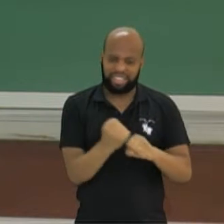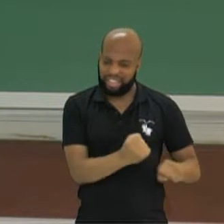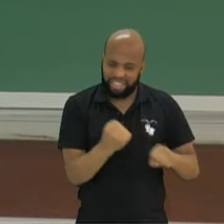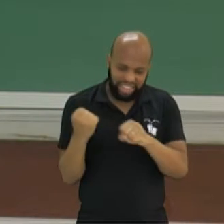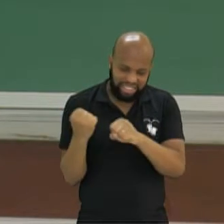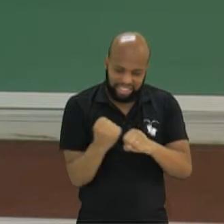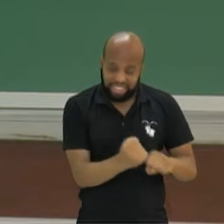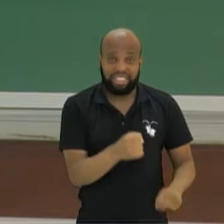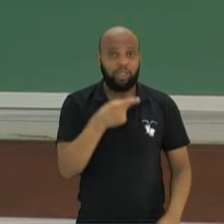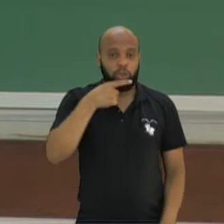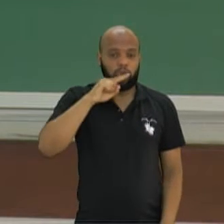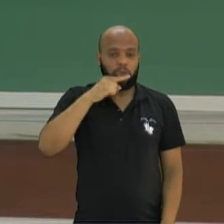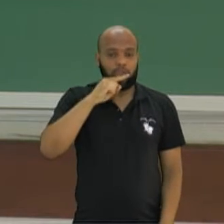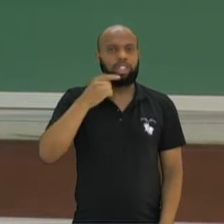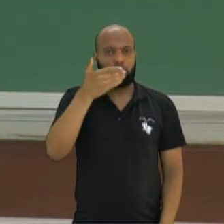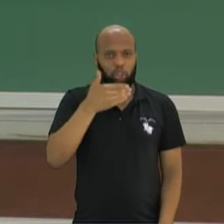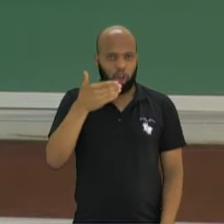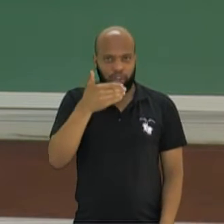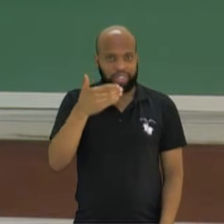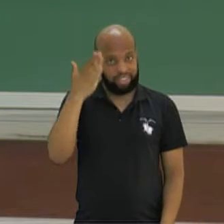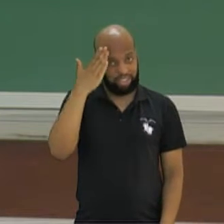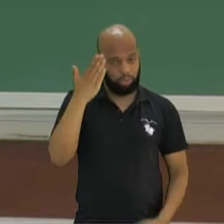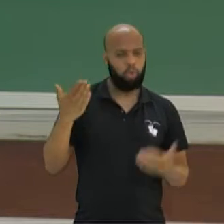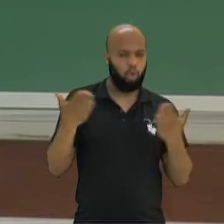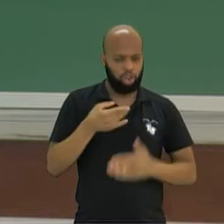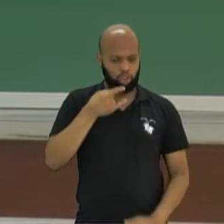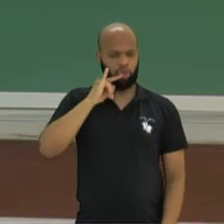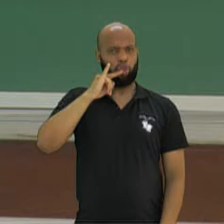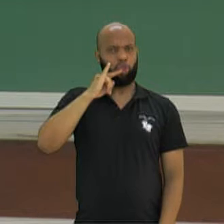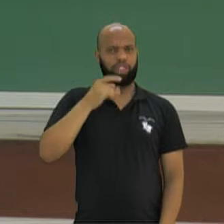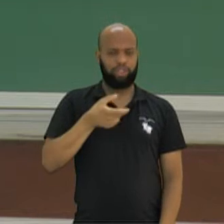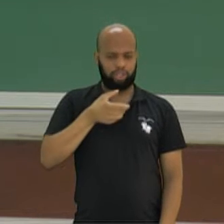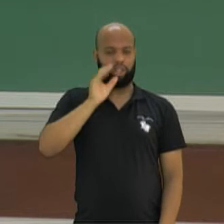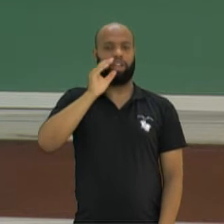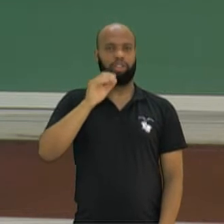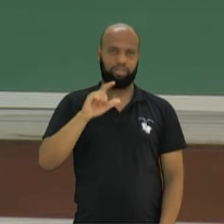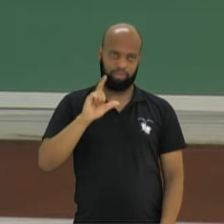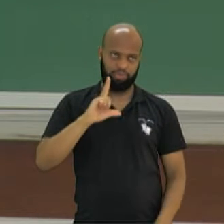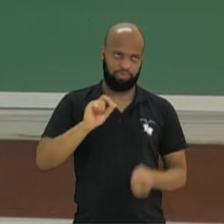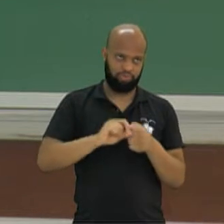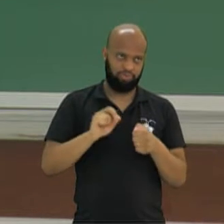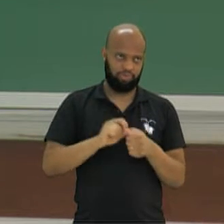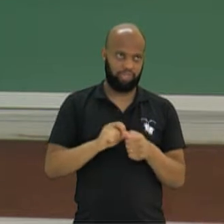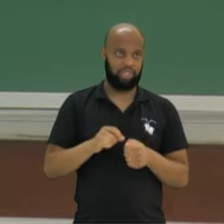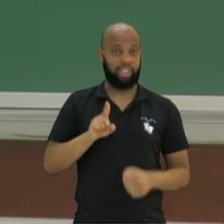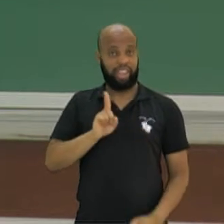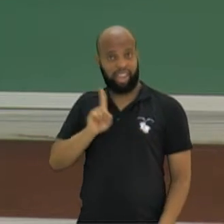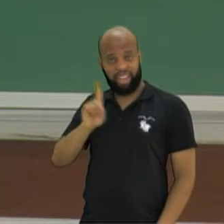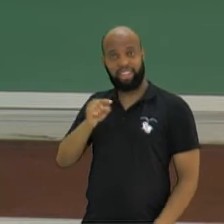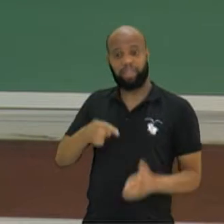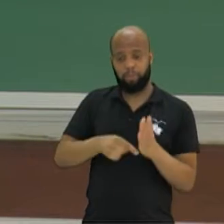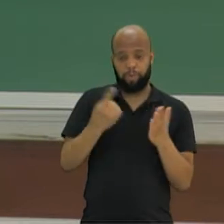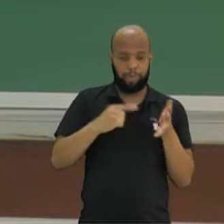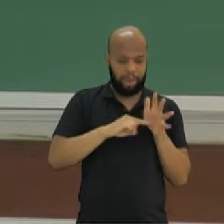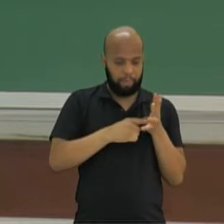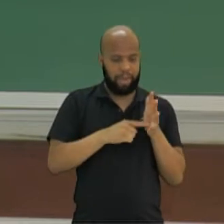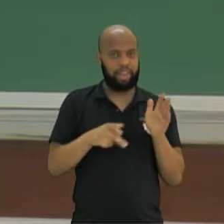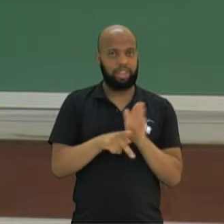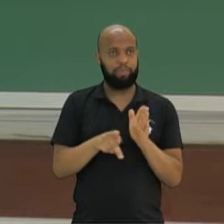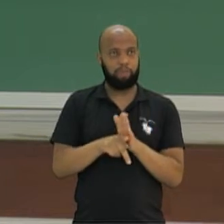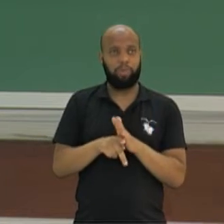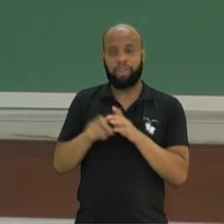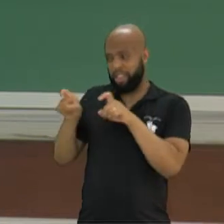até hoje. É isso que me chamou a atenção. Essa é a máquina atual, né? Ela é elétrica. Essa aqui seria a primeira máquina da fazenda.